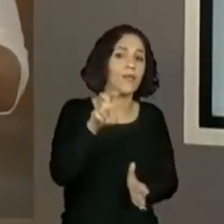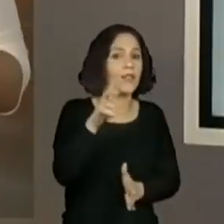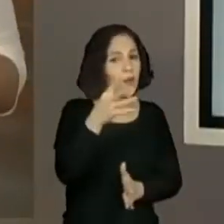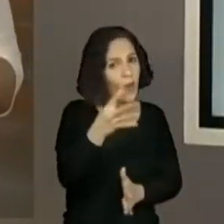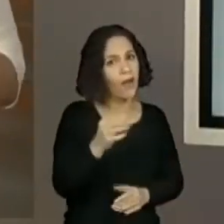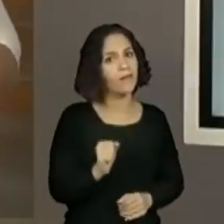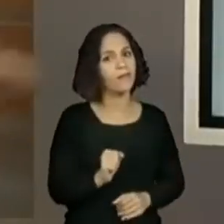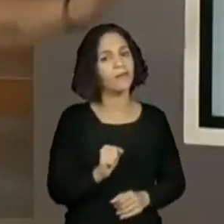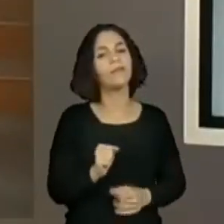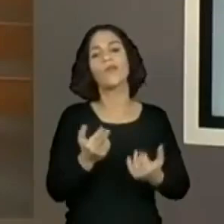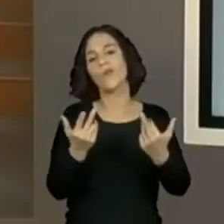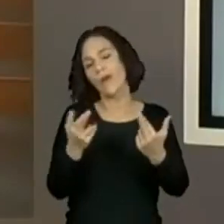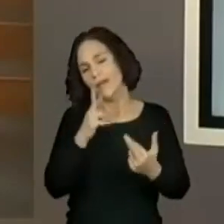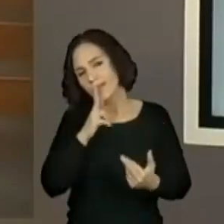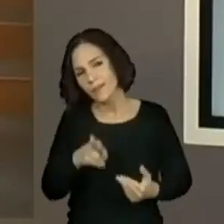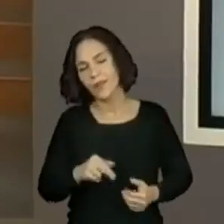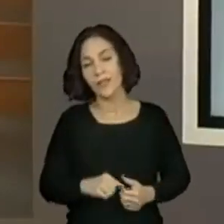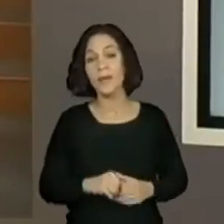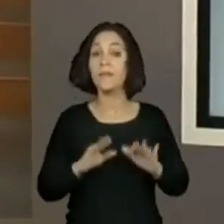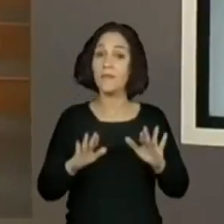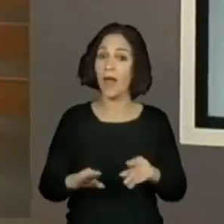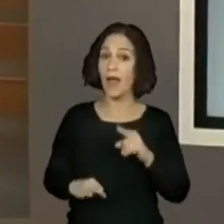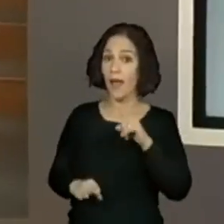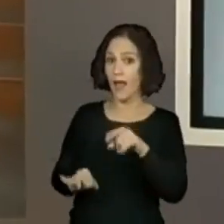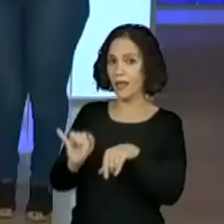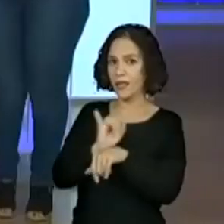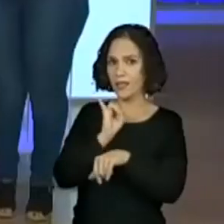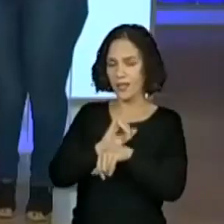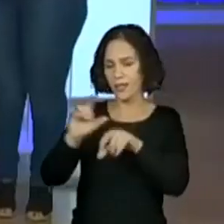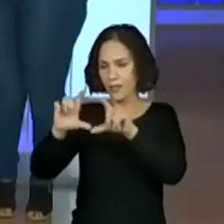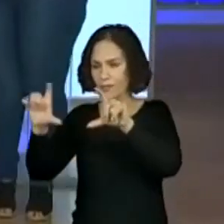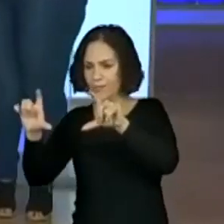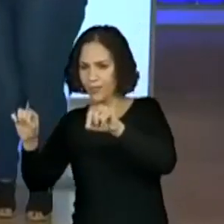e achar novamente. Mas certo? Essa estratégia de ir eliminando